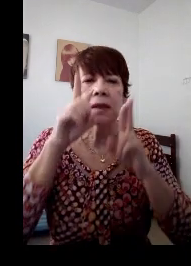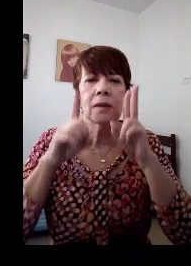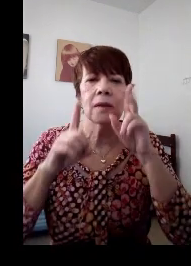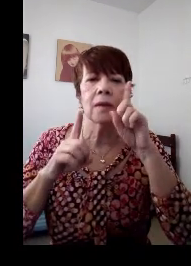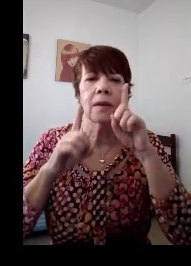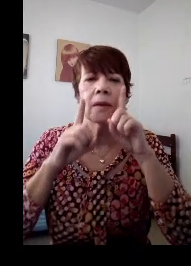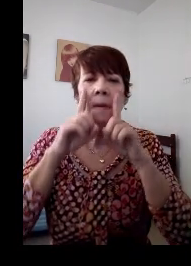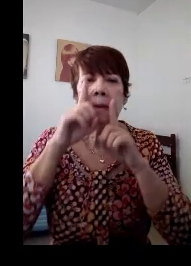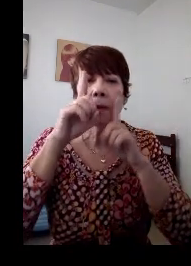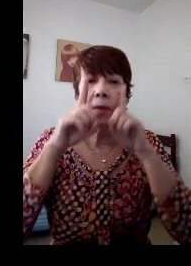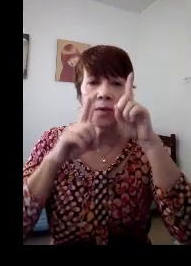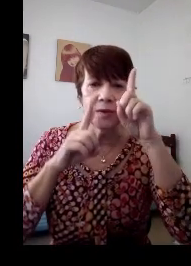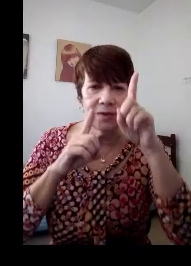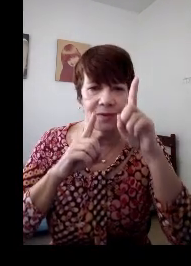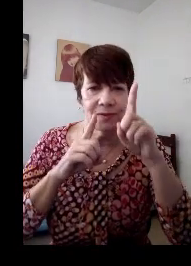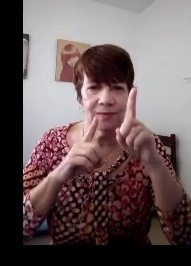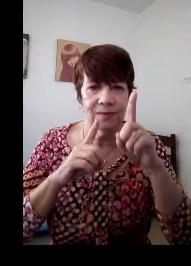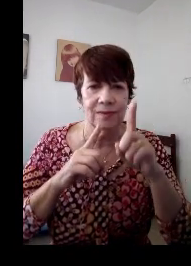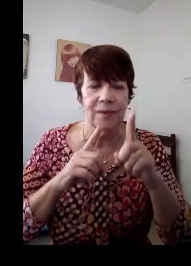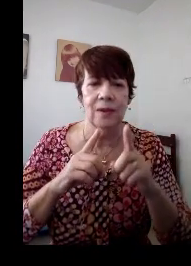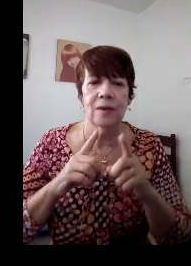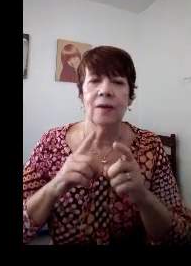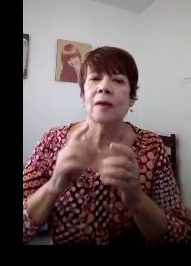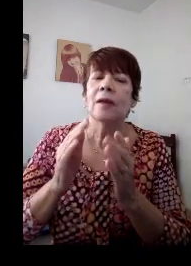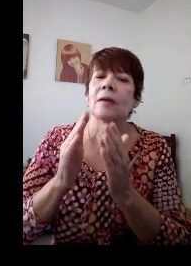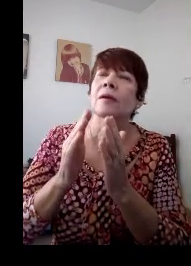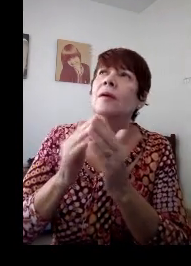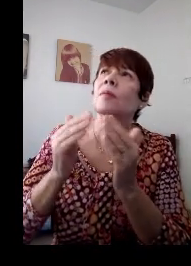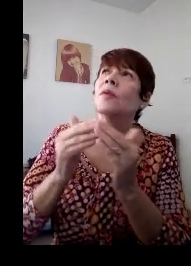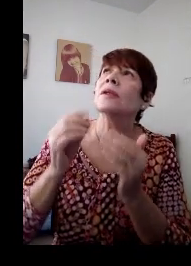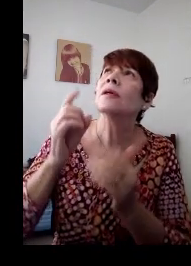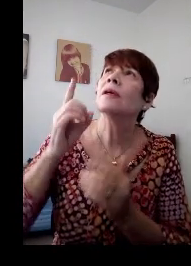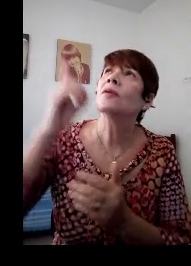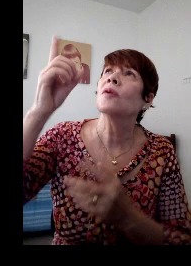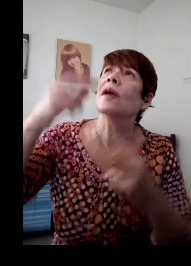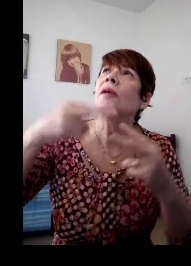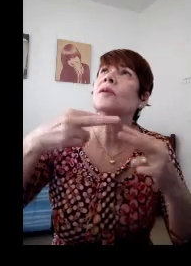perigoso. Por isso é que essas coisas que buscam